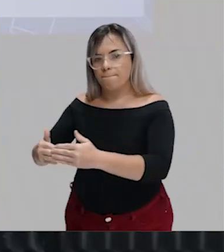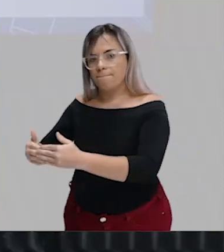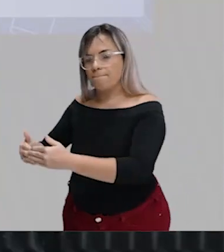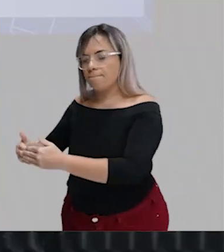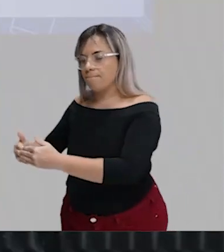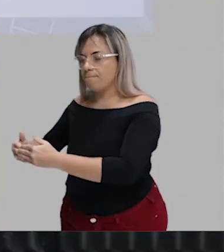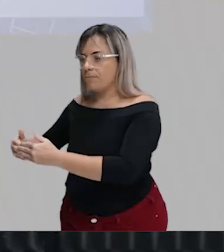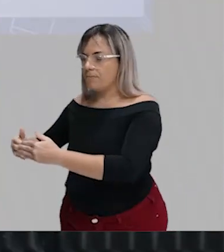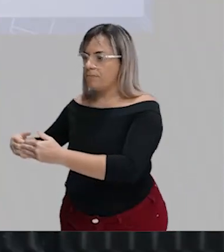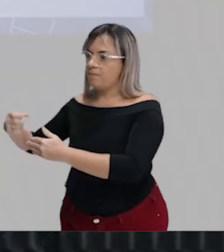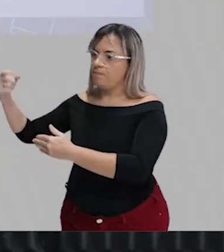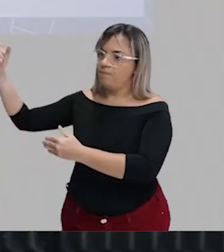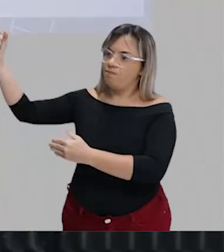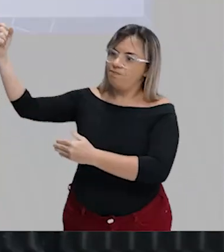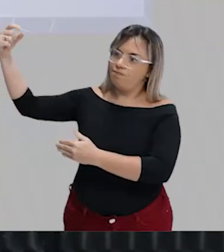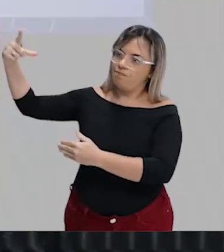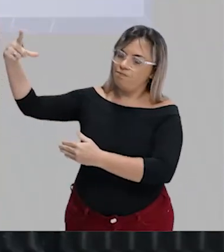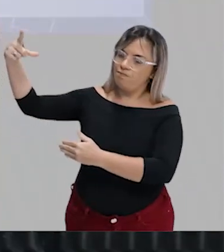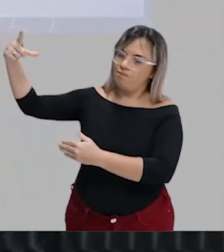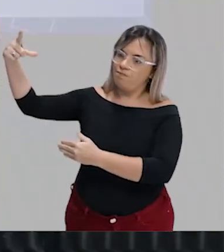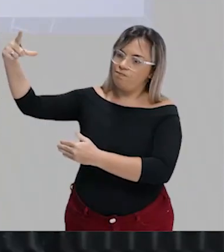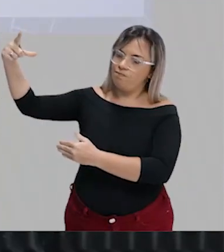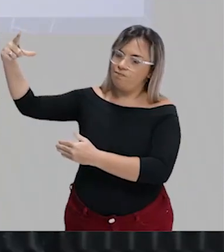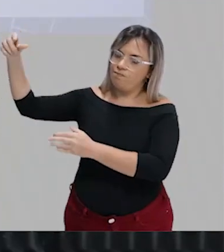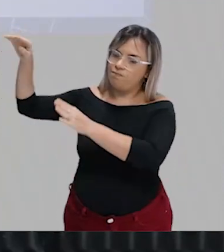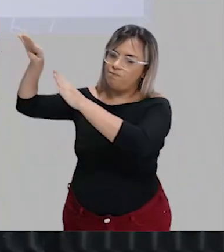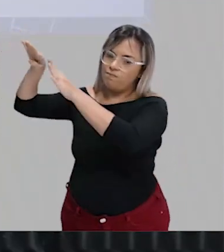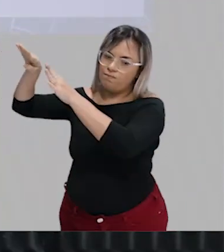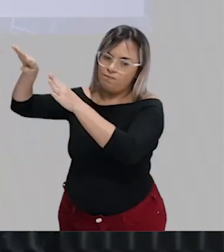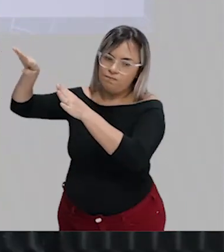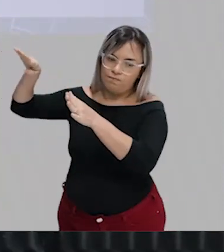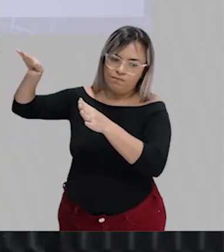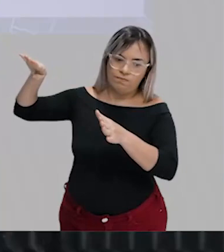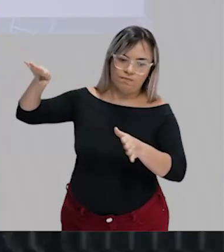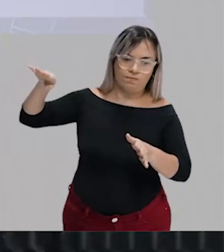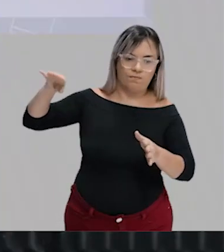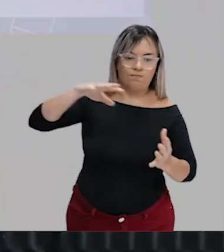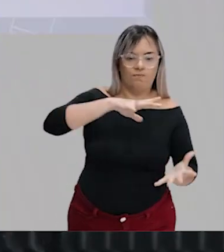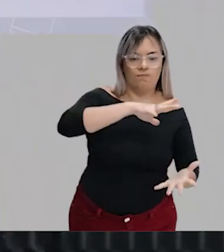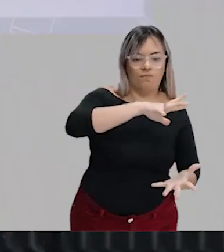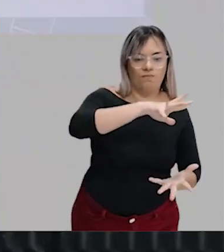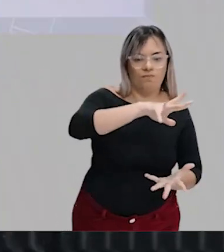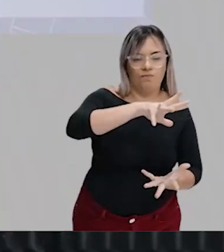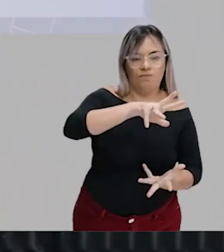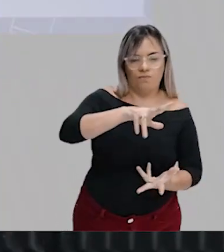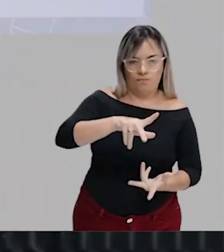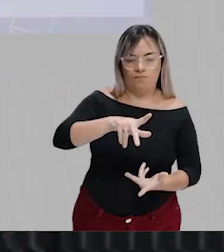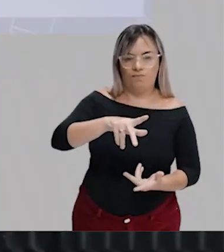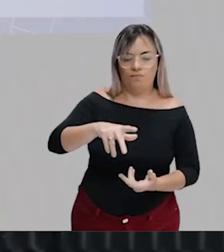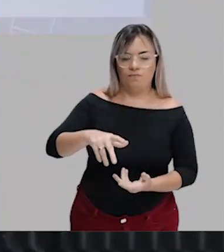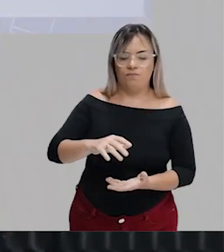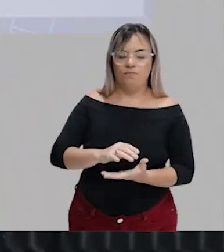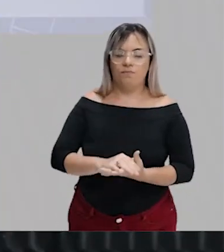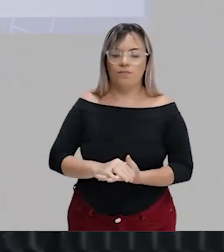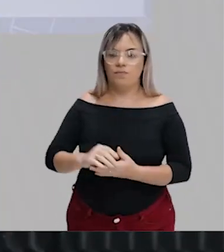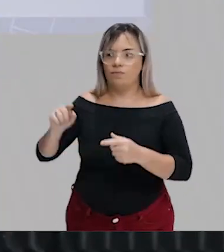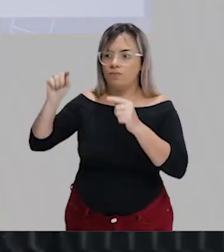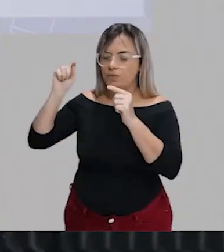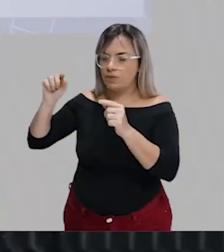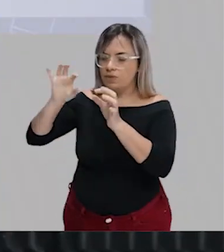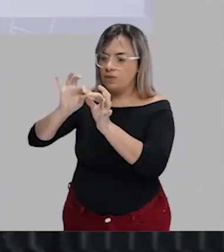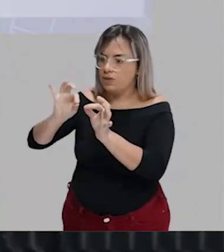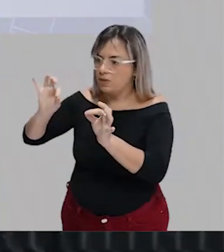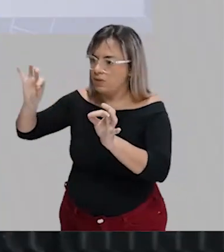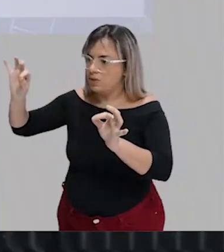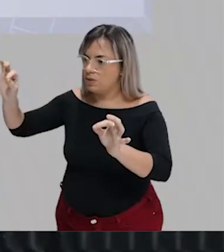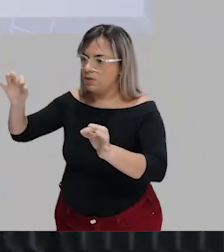que consegue se propagar, ser transmitido pelo vácuo, é o